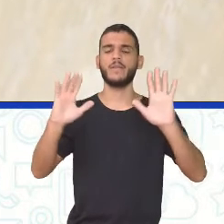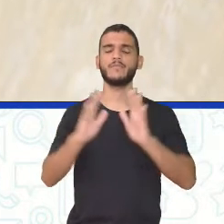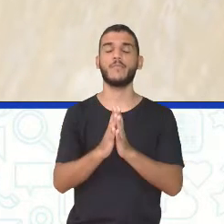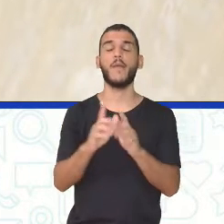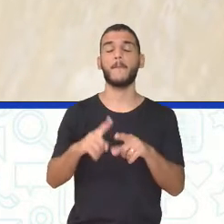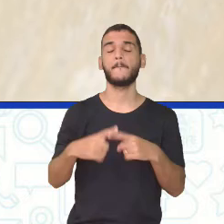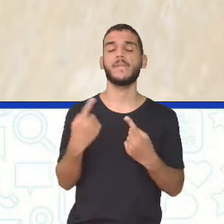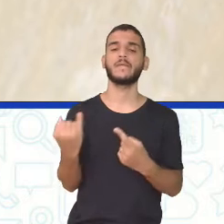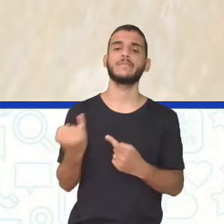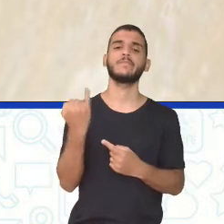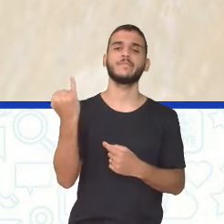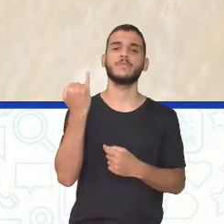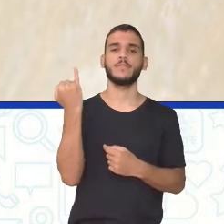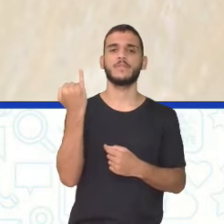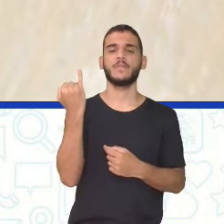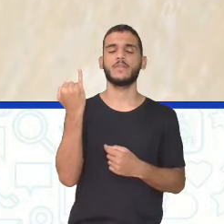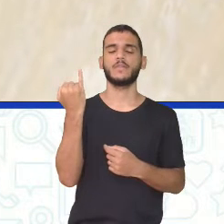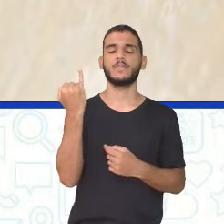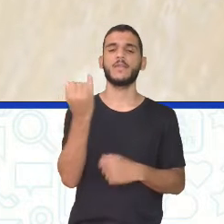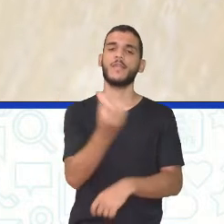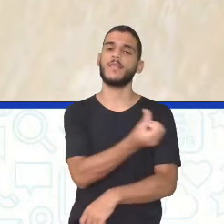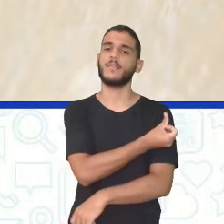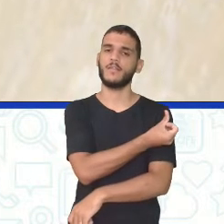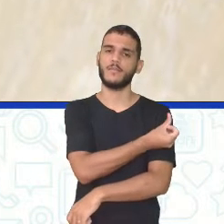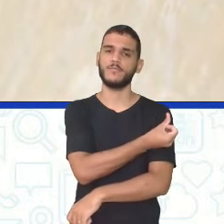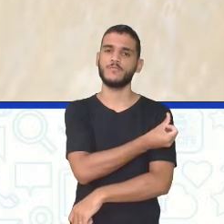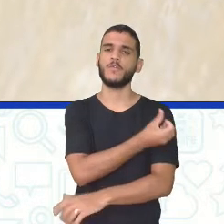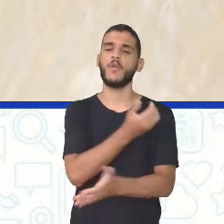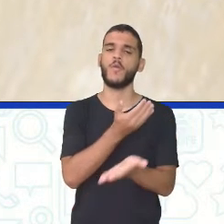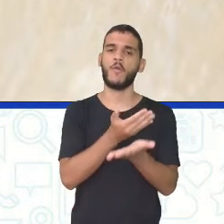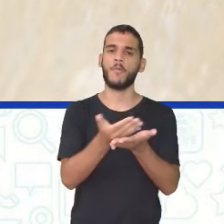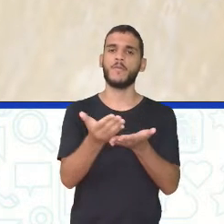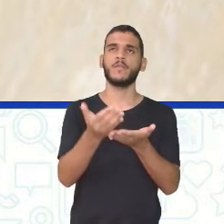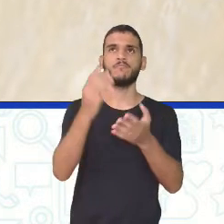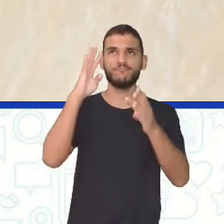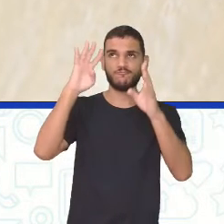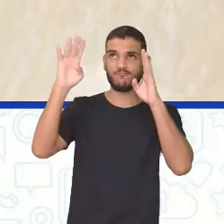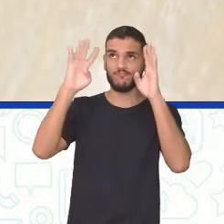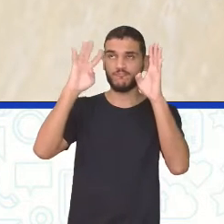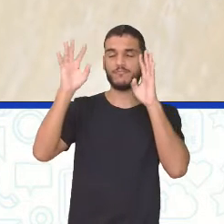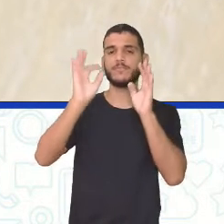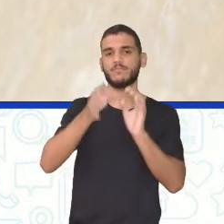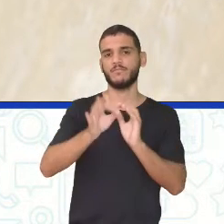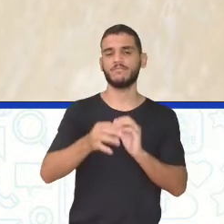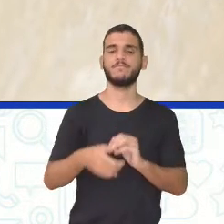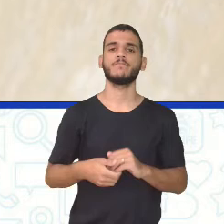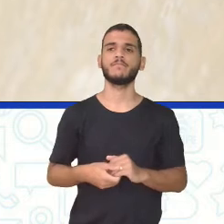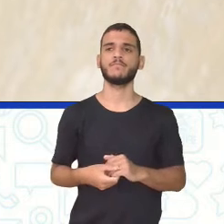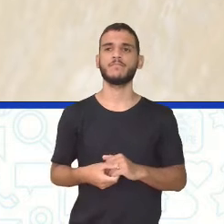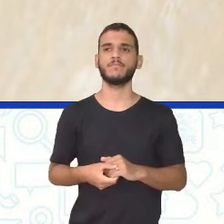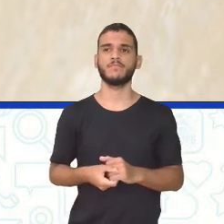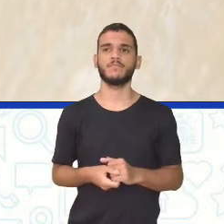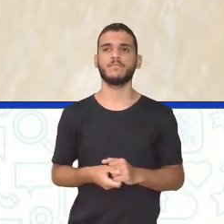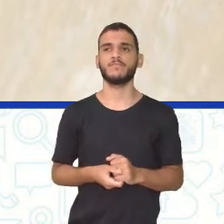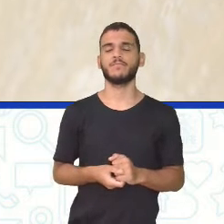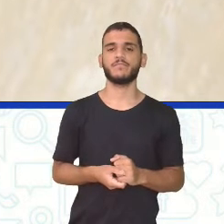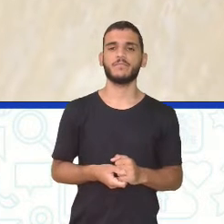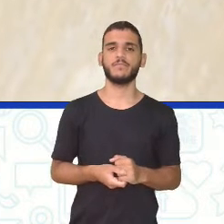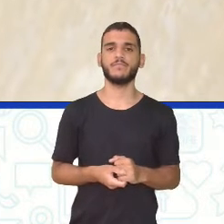a gente, desde o sexto ano, já refletir de forma, né, precisa sobre as coisas. Então, o